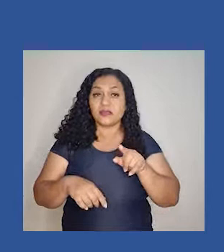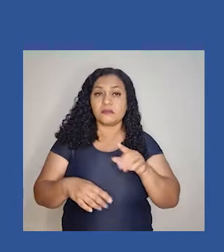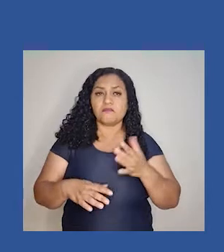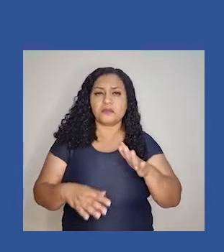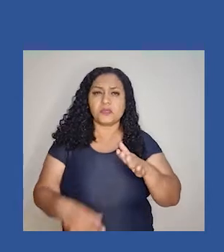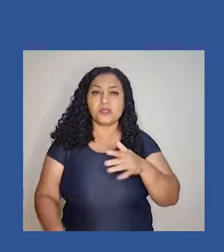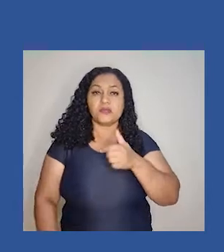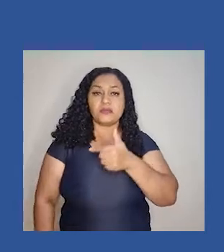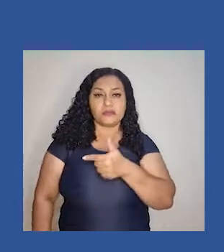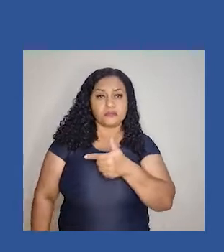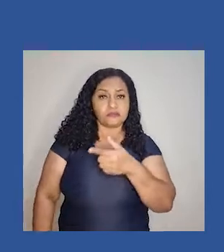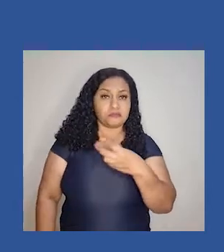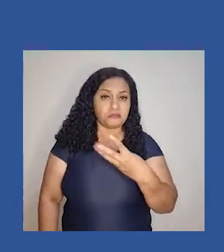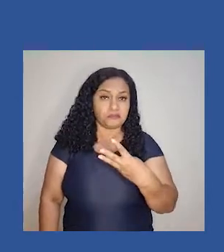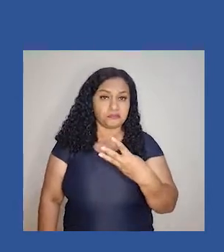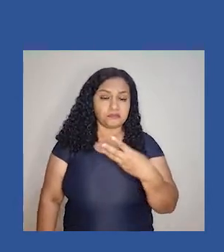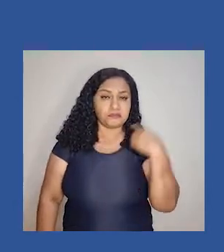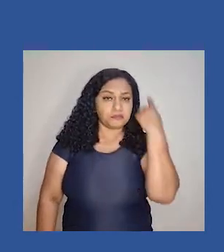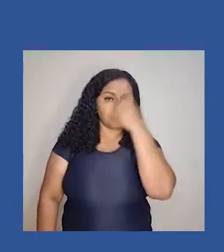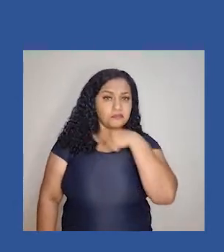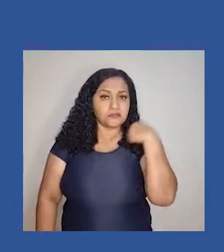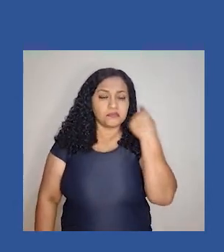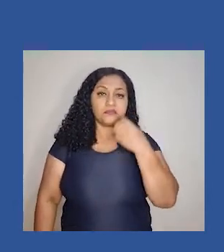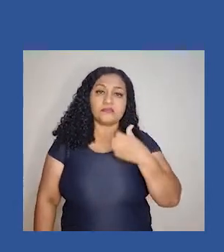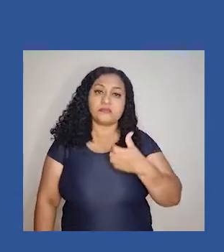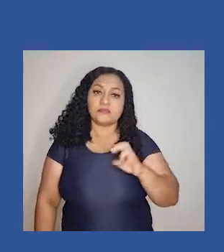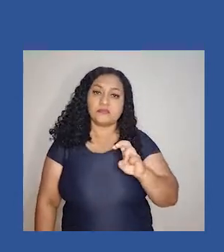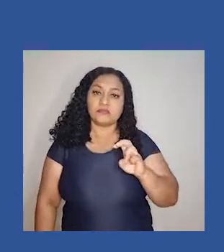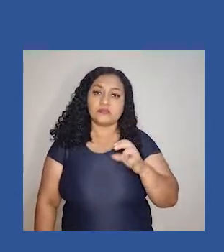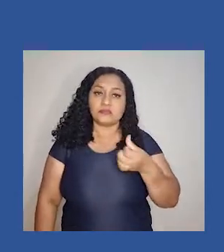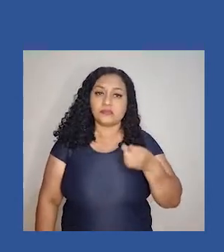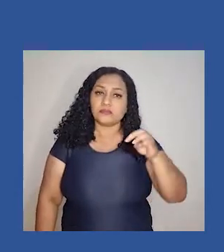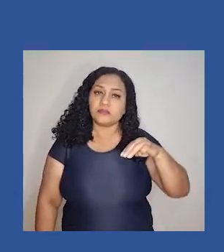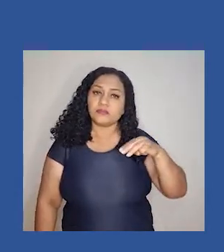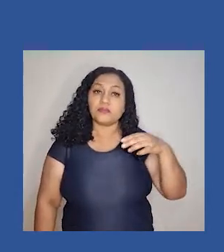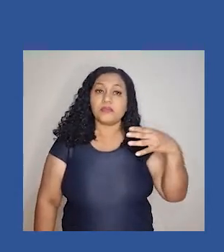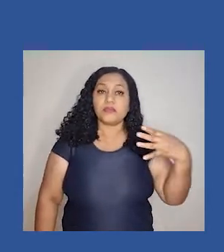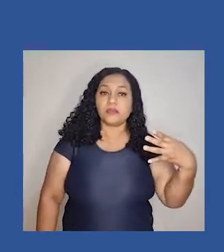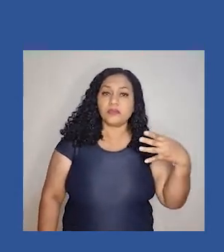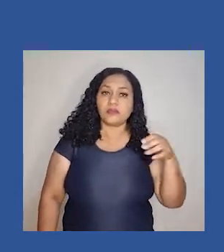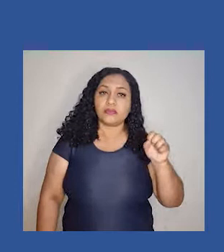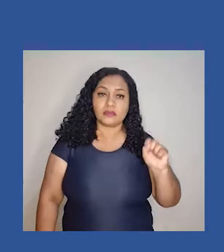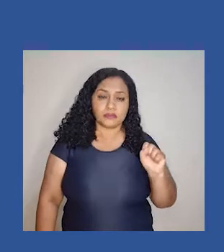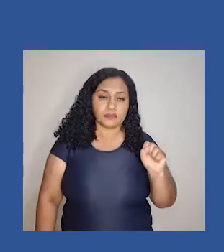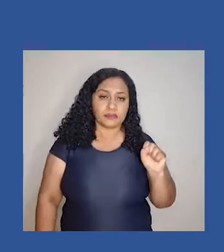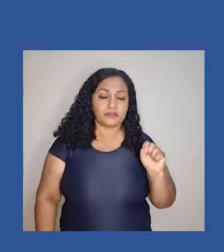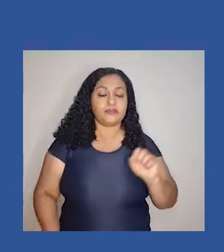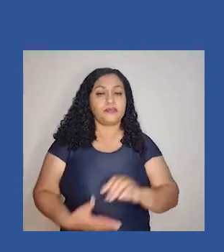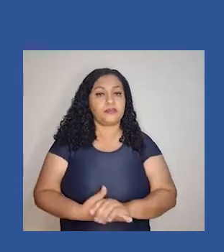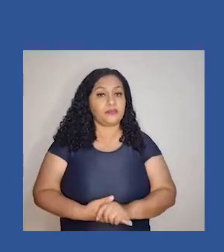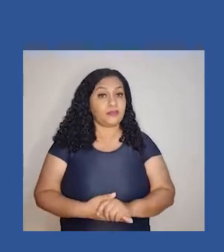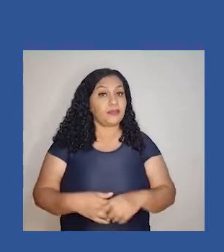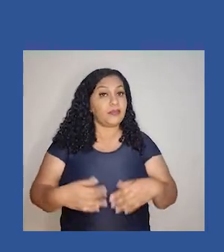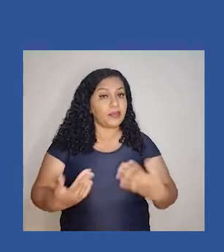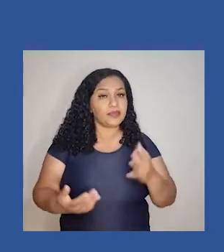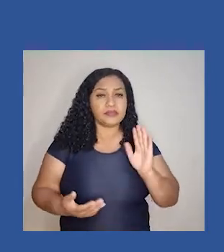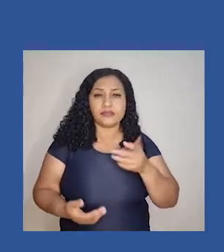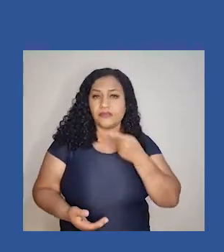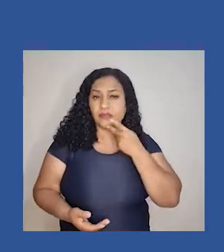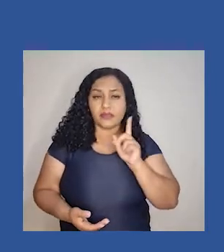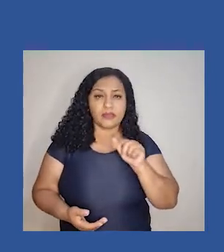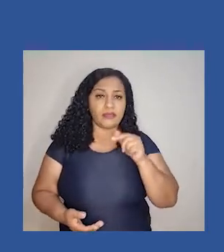mesmo específica na minha te falando esse tempo ele demora só 23 horas 56 minutos e